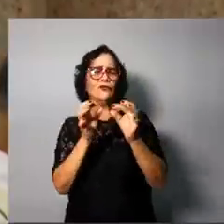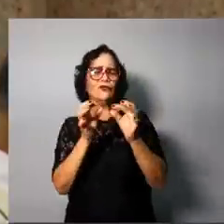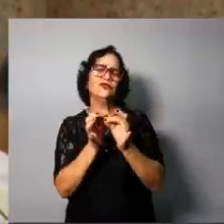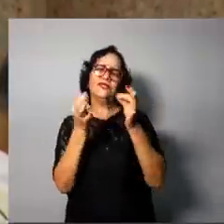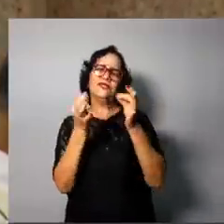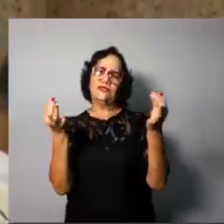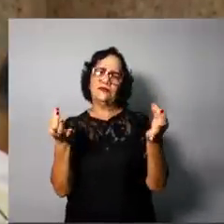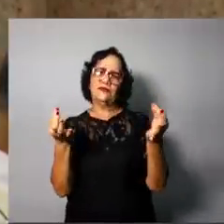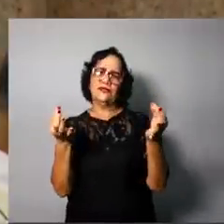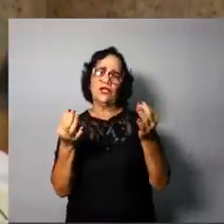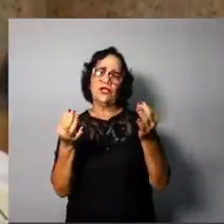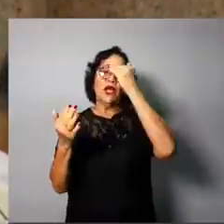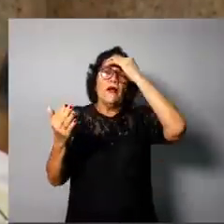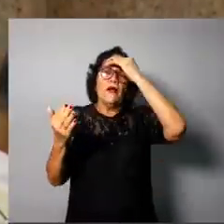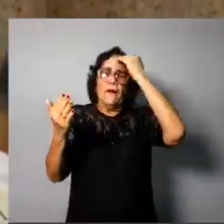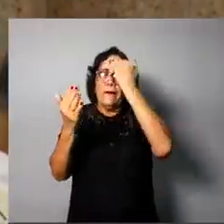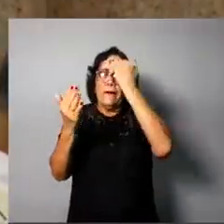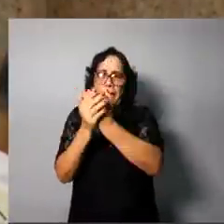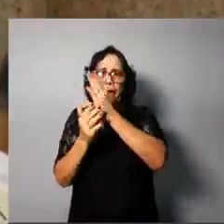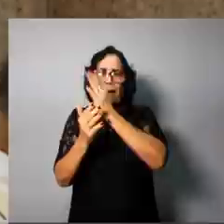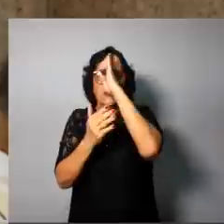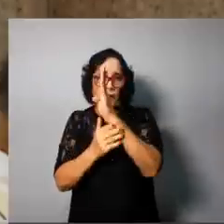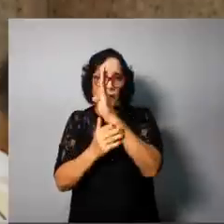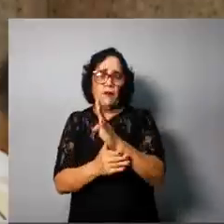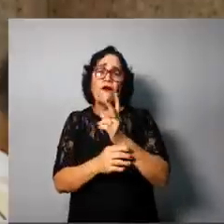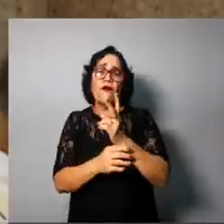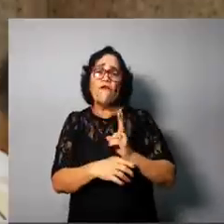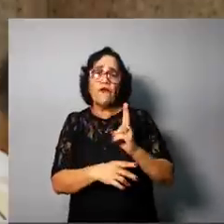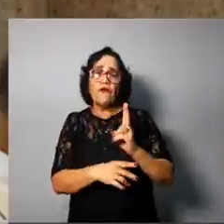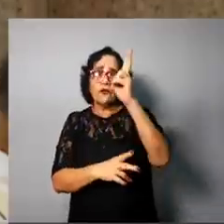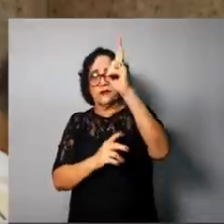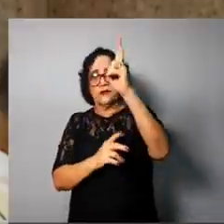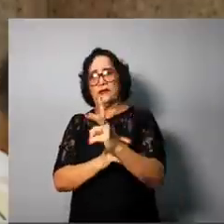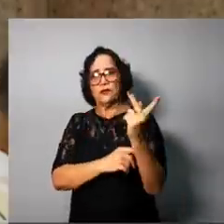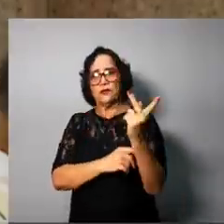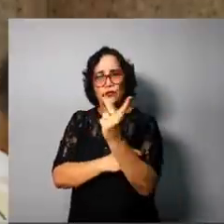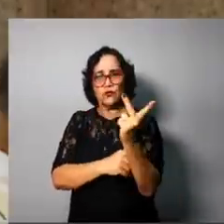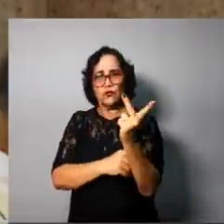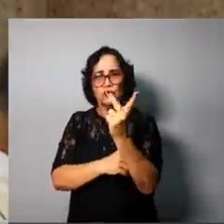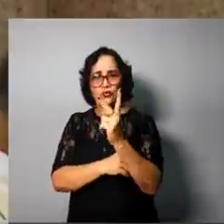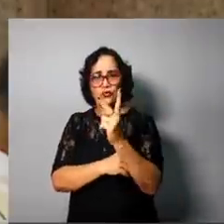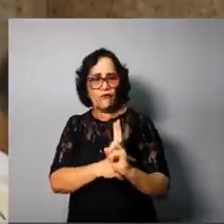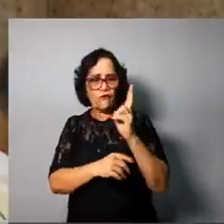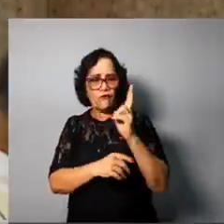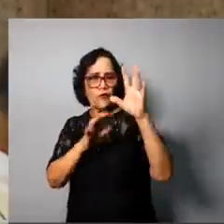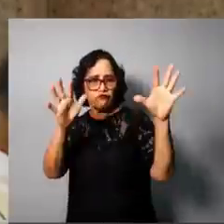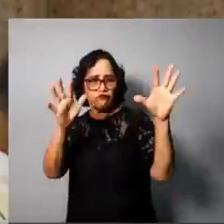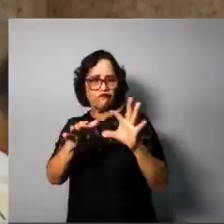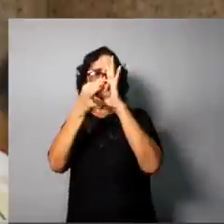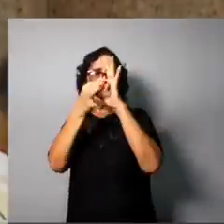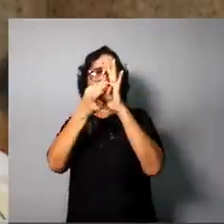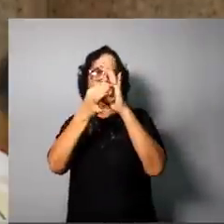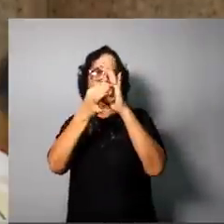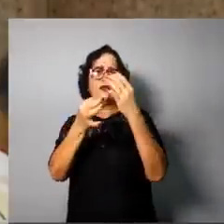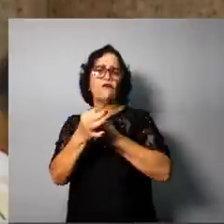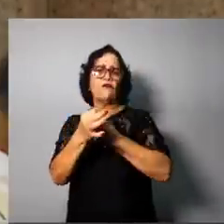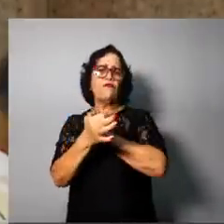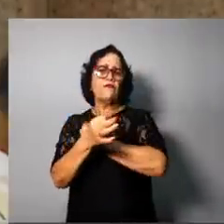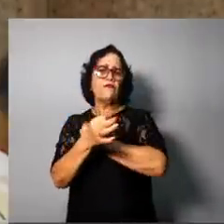de mútuo respeito, de valorização um do outro, uma comunhão de vida